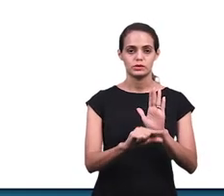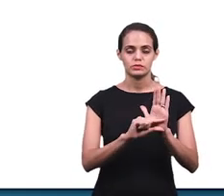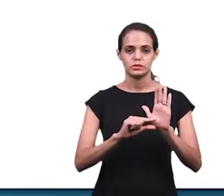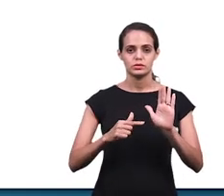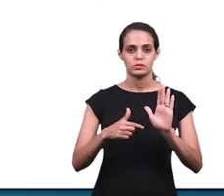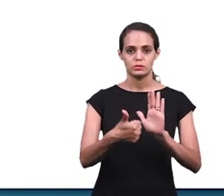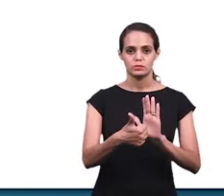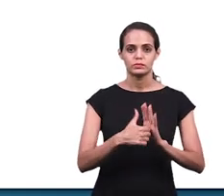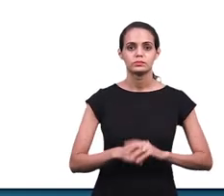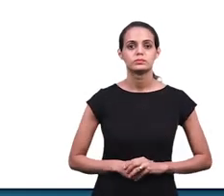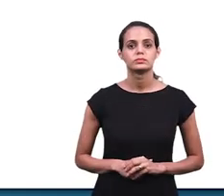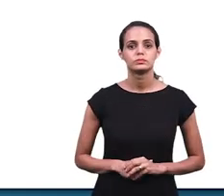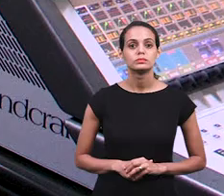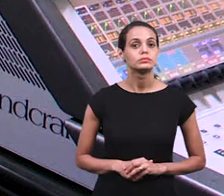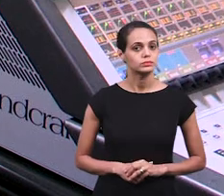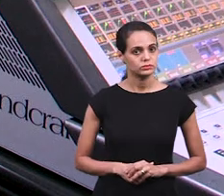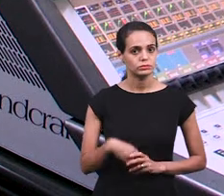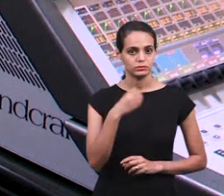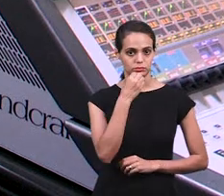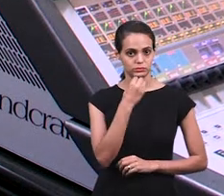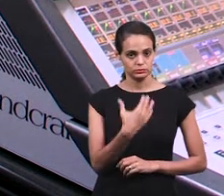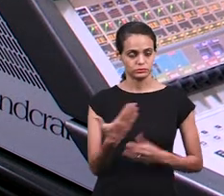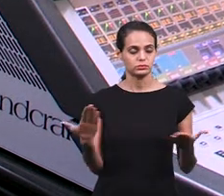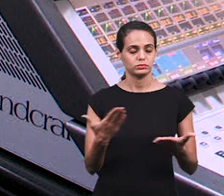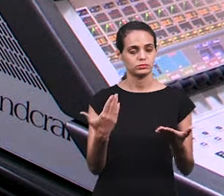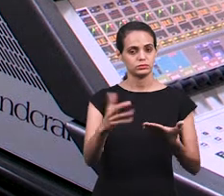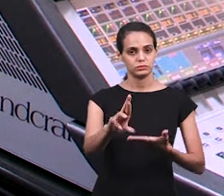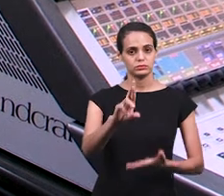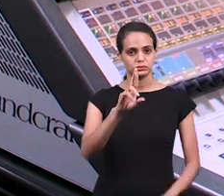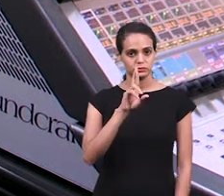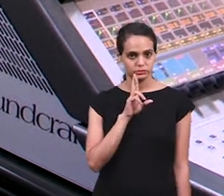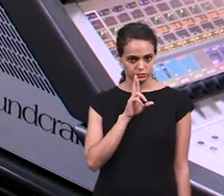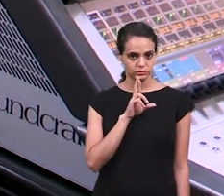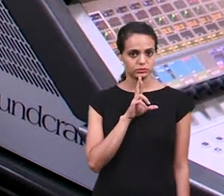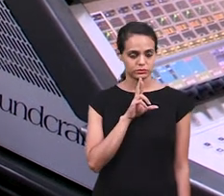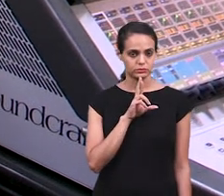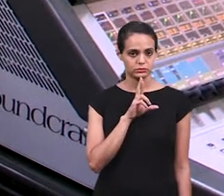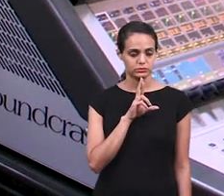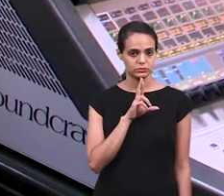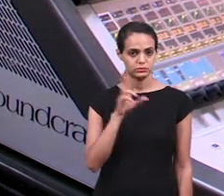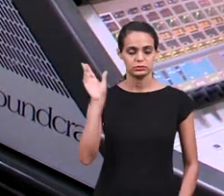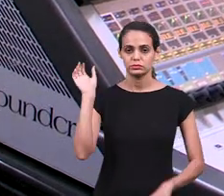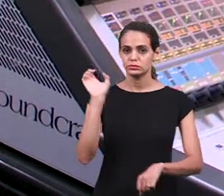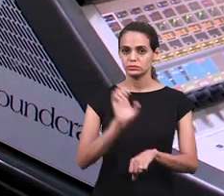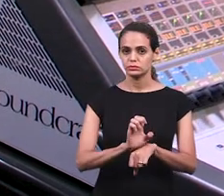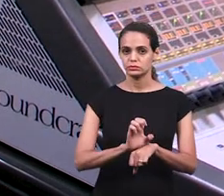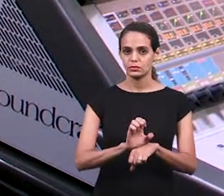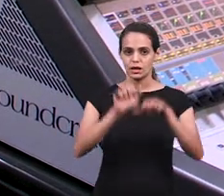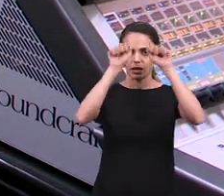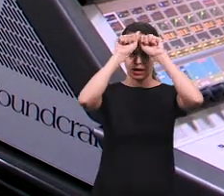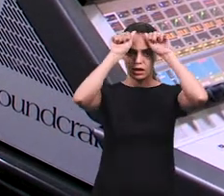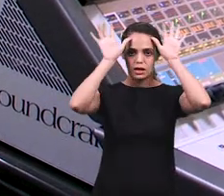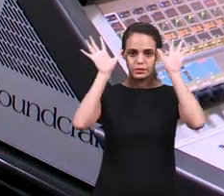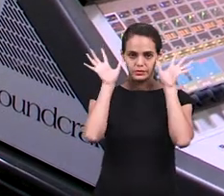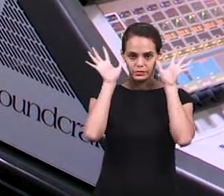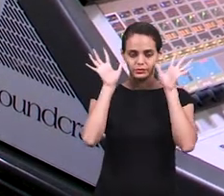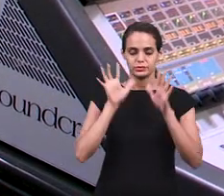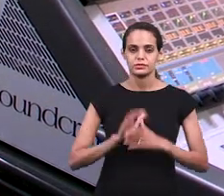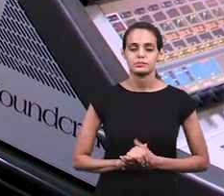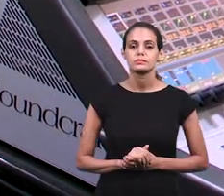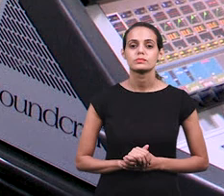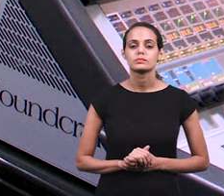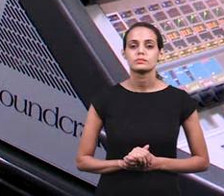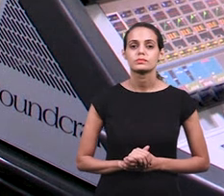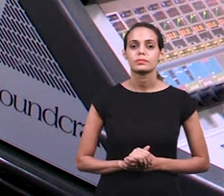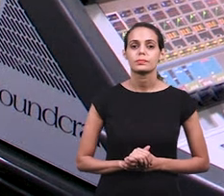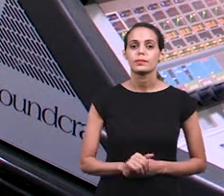12, versículo 1? Muito bem, para nos dar essa resposta, nós vamos receber agora lá do estado do Amazonas a